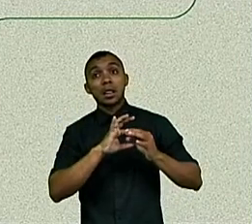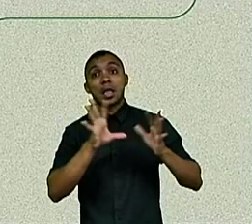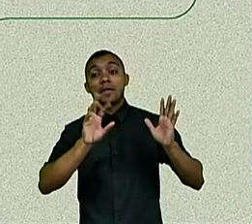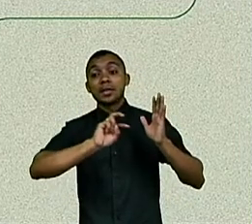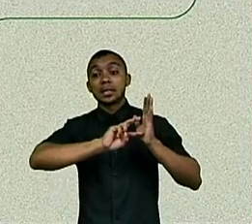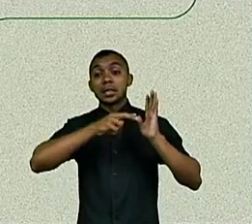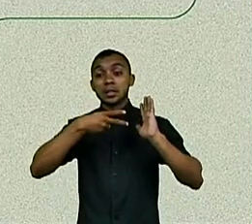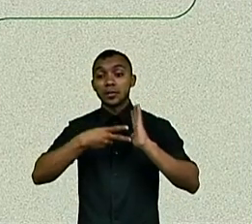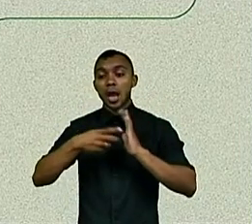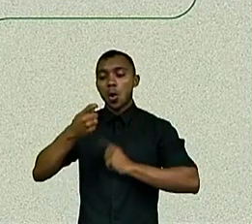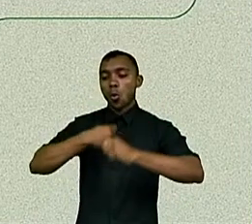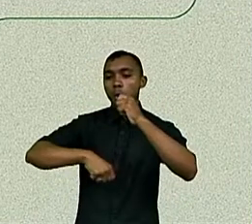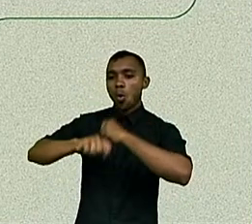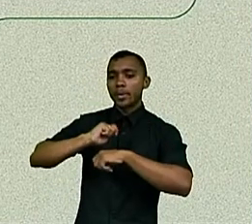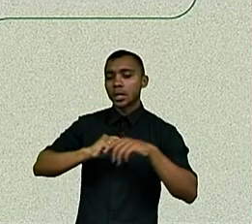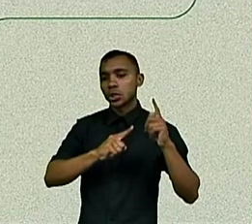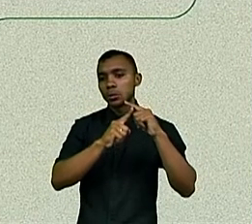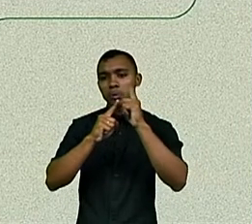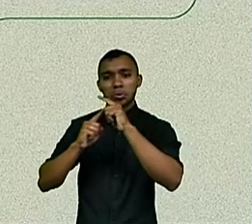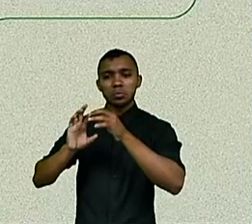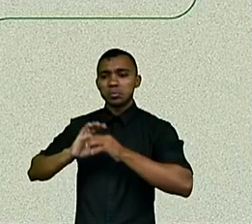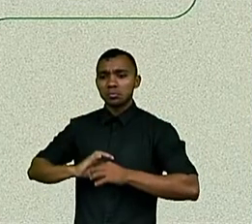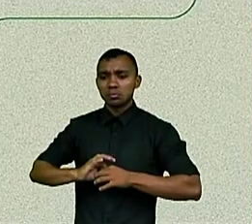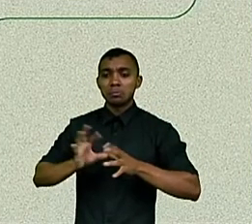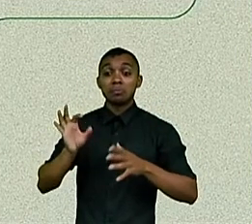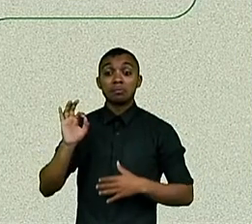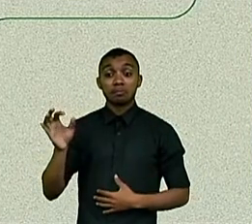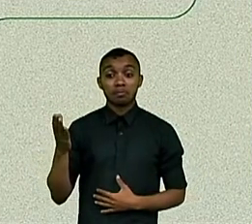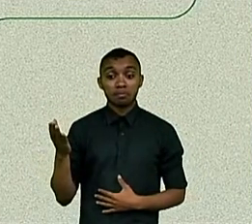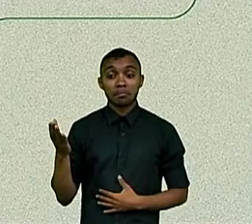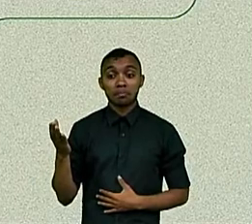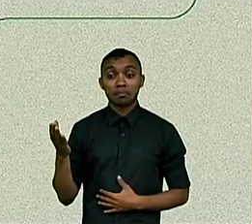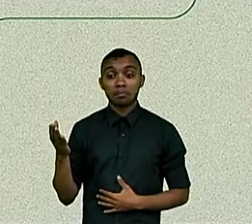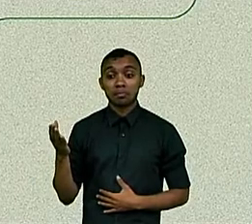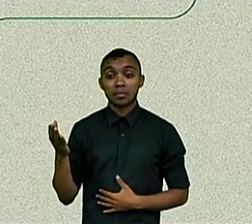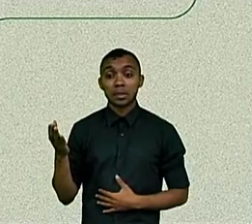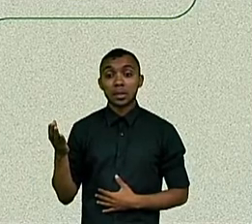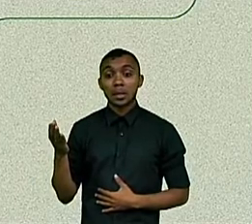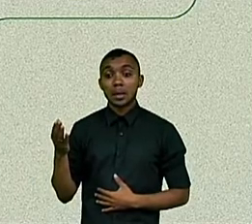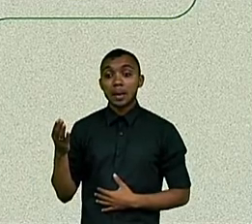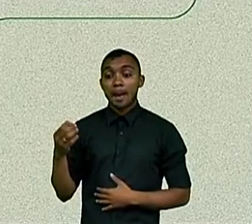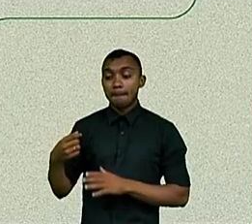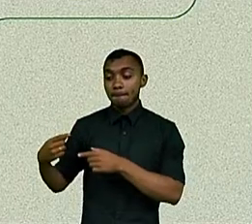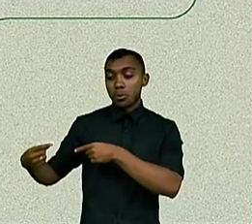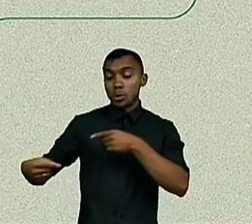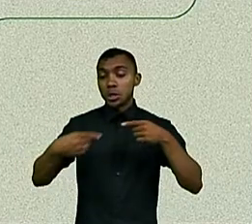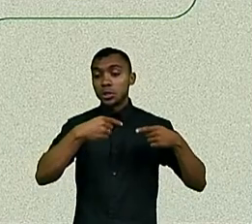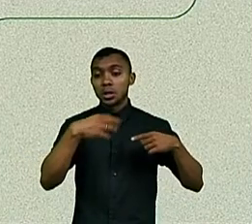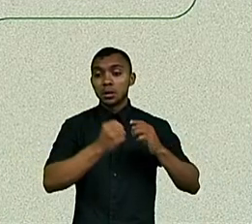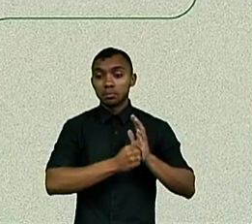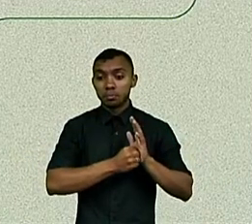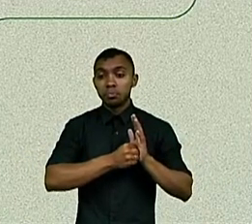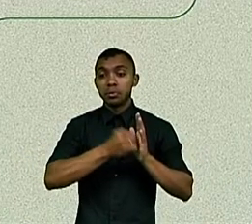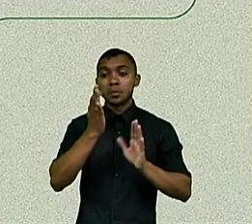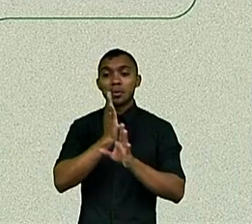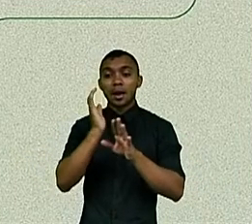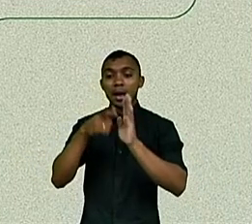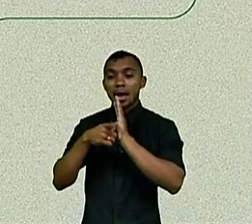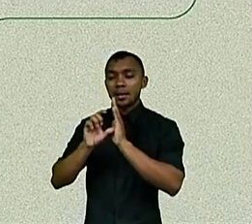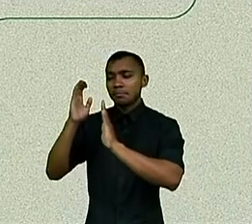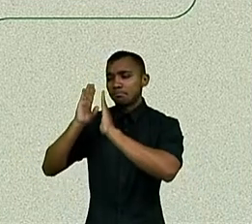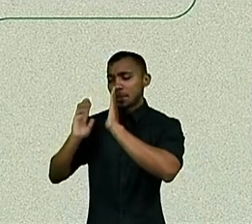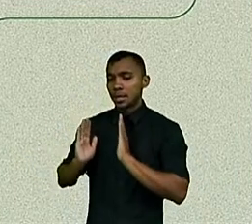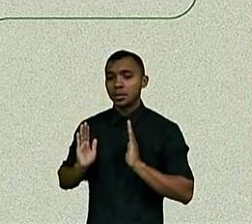liberalismo econômico tá o pluralismo político que na ditadura militar a gente não teve tá